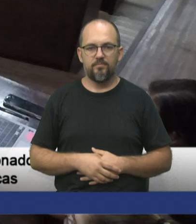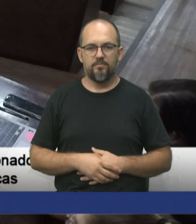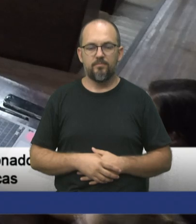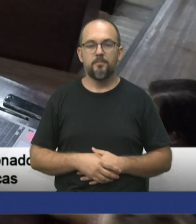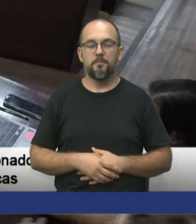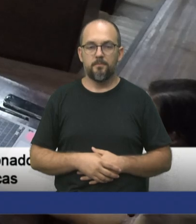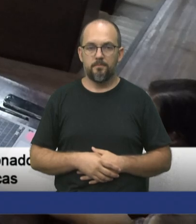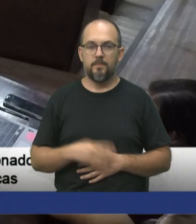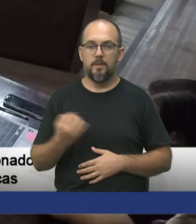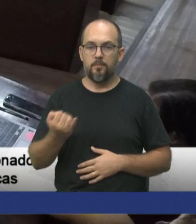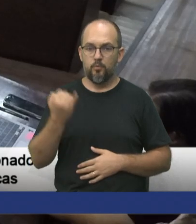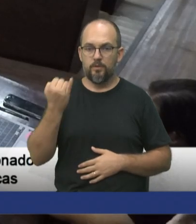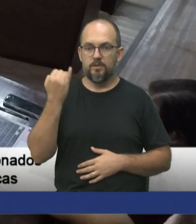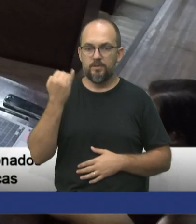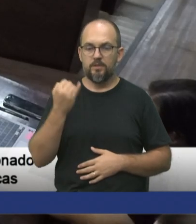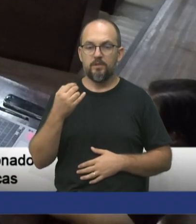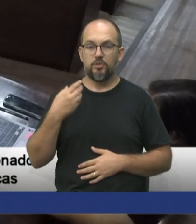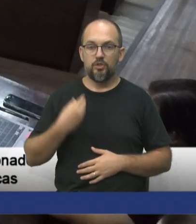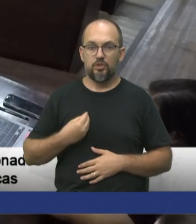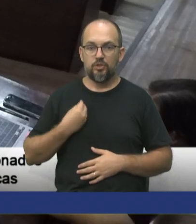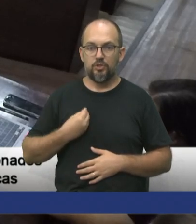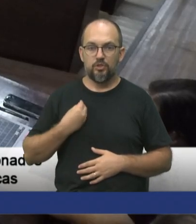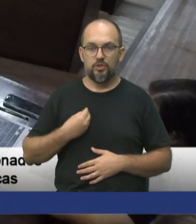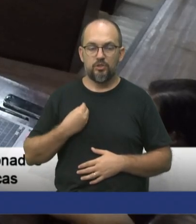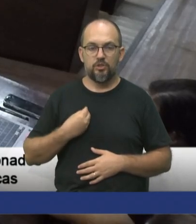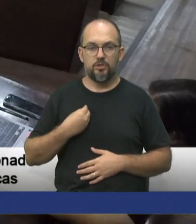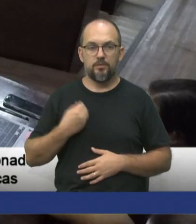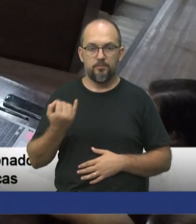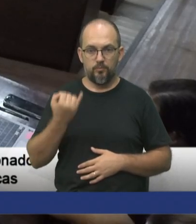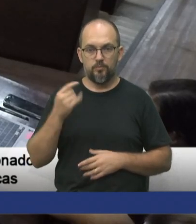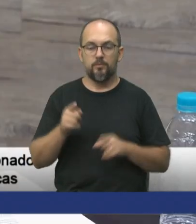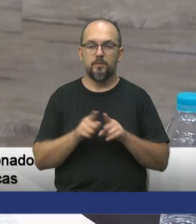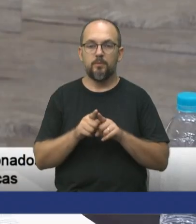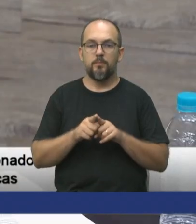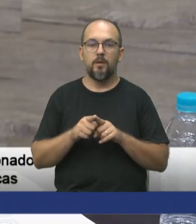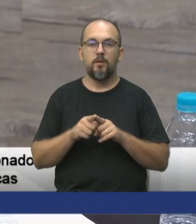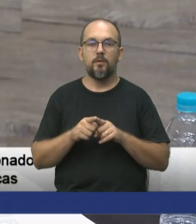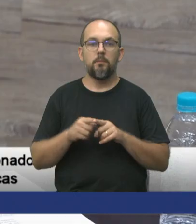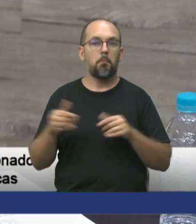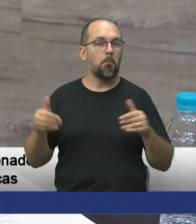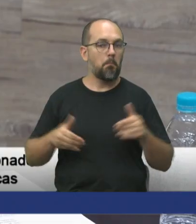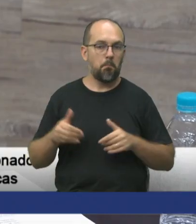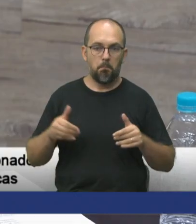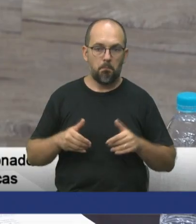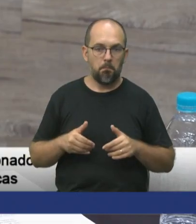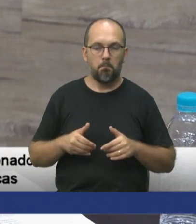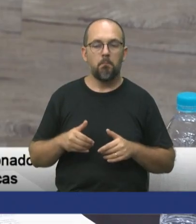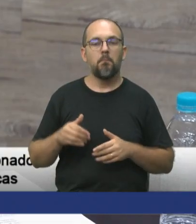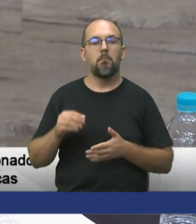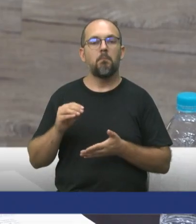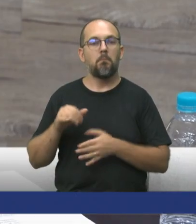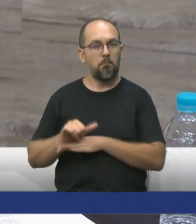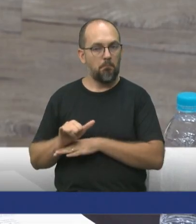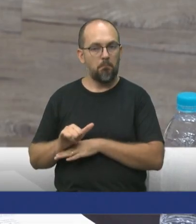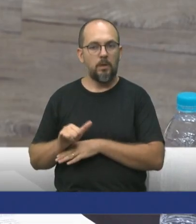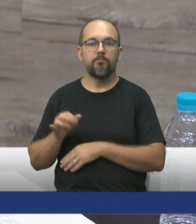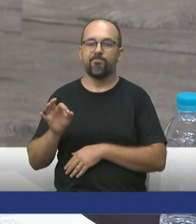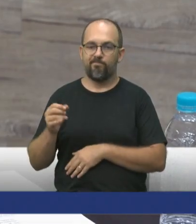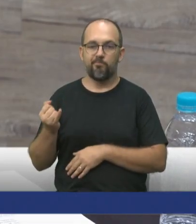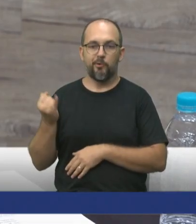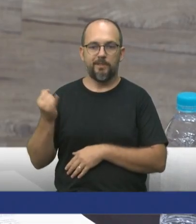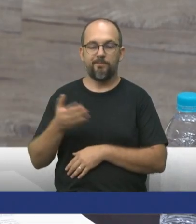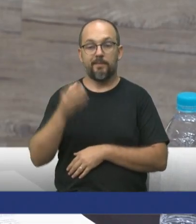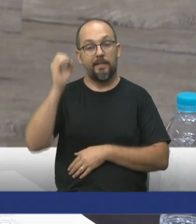Tão importante quanto as presenças, significantes são também as ausências. Então, a doutora Daniela, com toda a sua pose